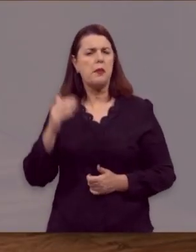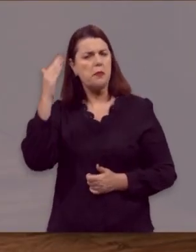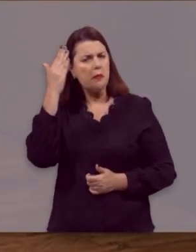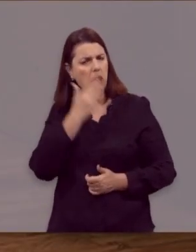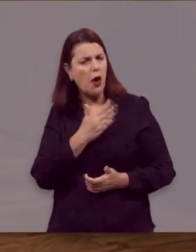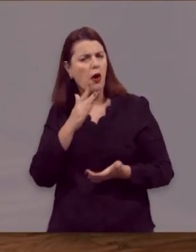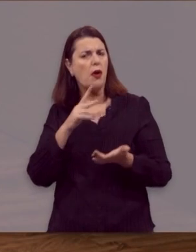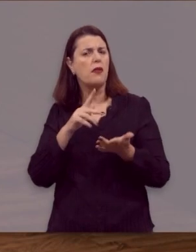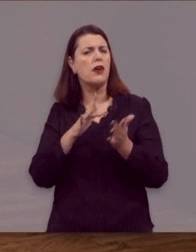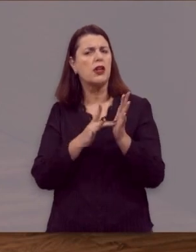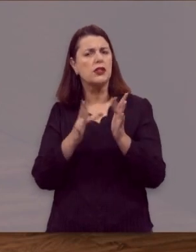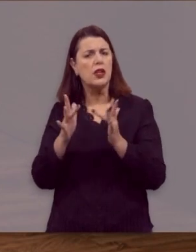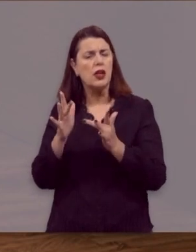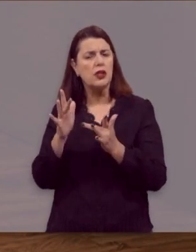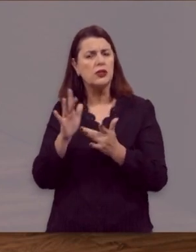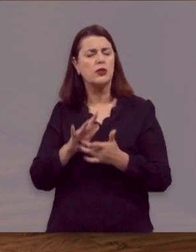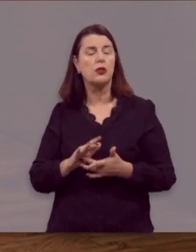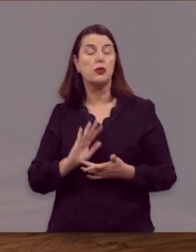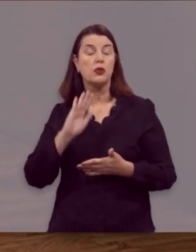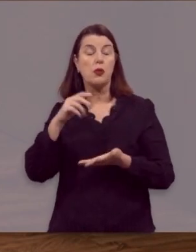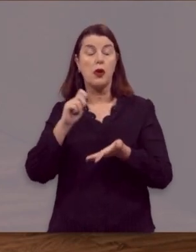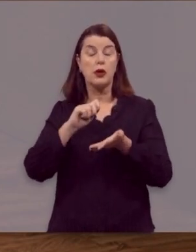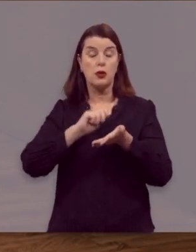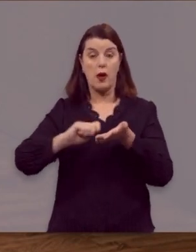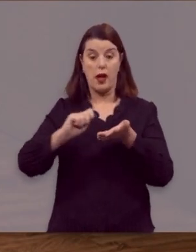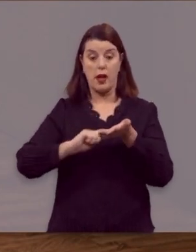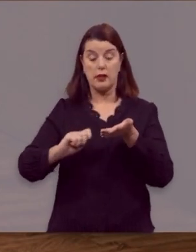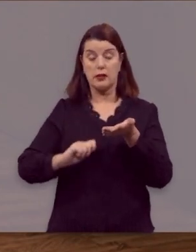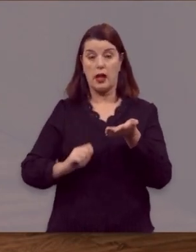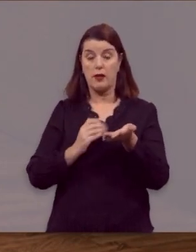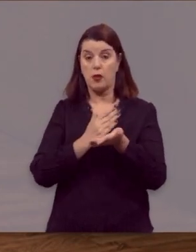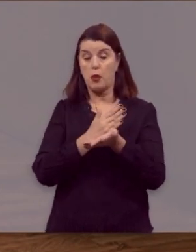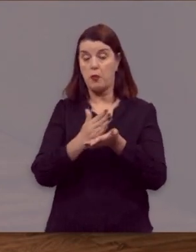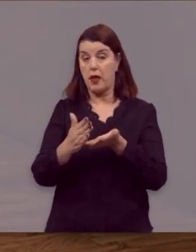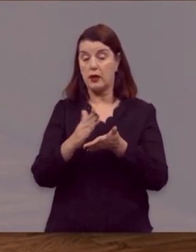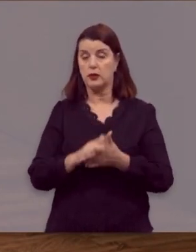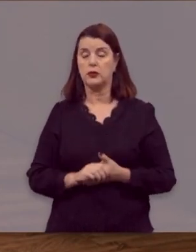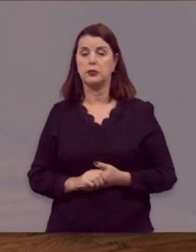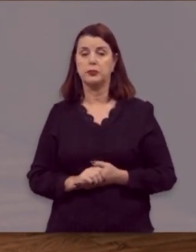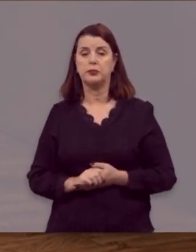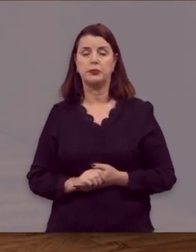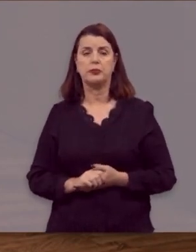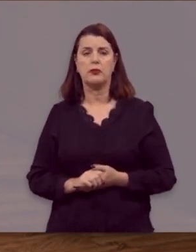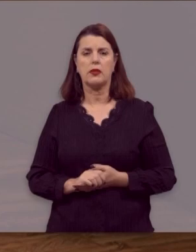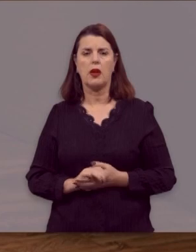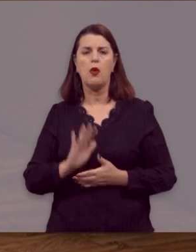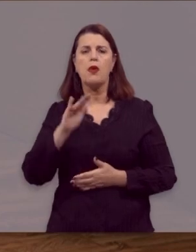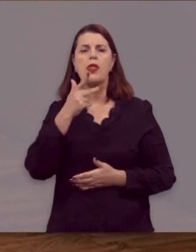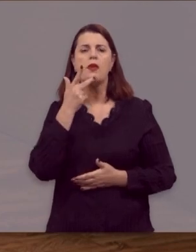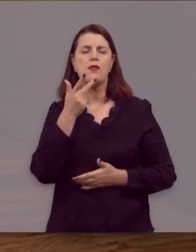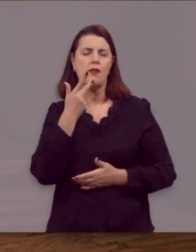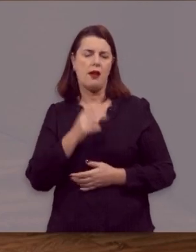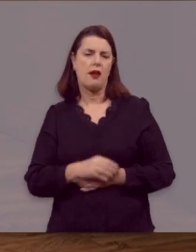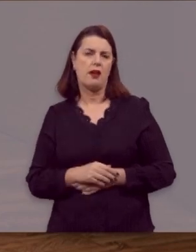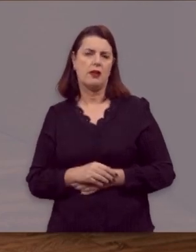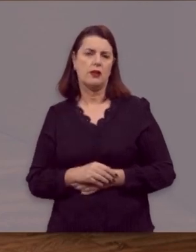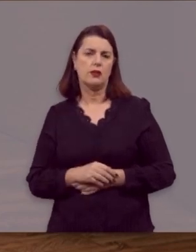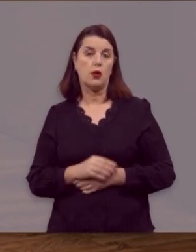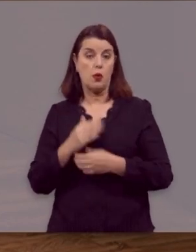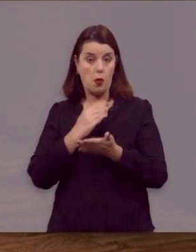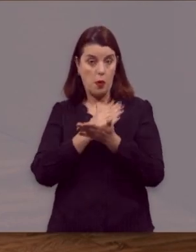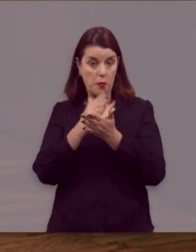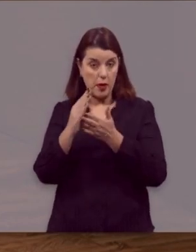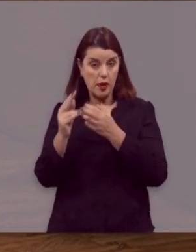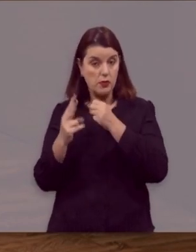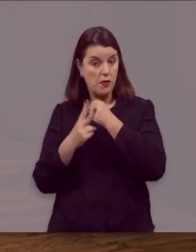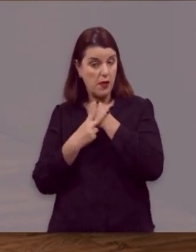de Cristo já na saída do texto, na entrada do texto, melhor dizendo, quando ele diz assim: no